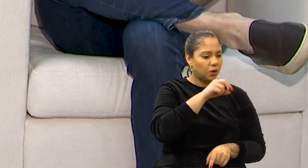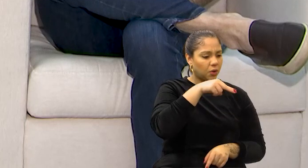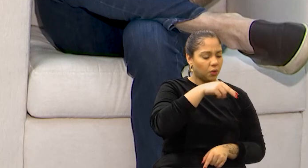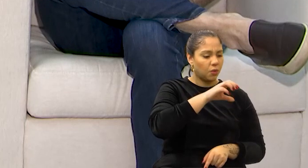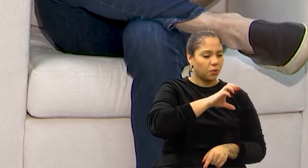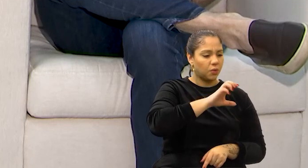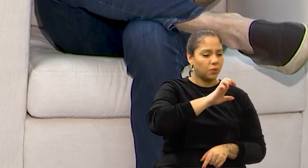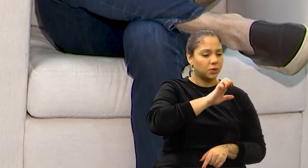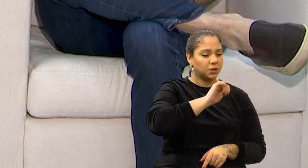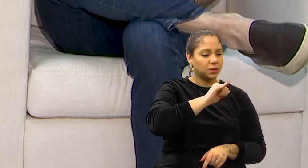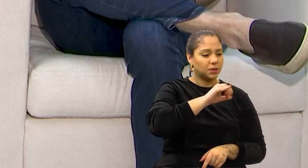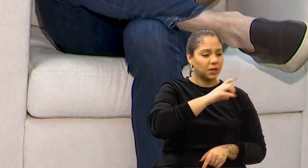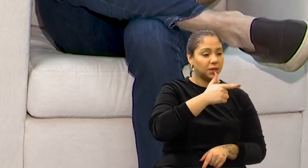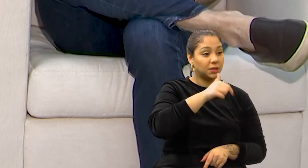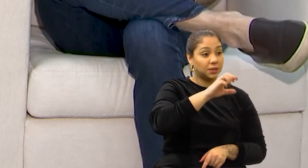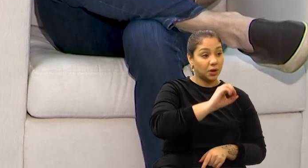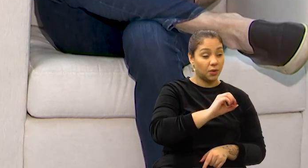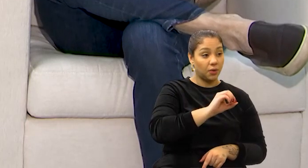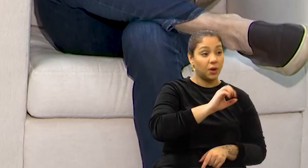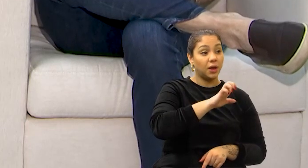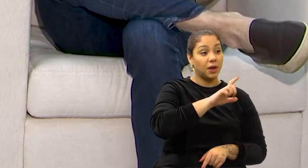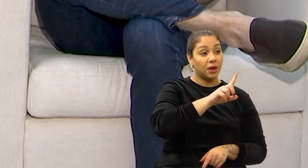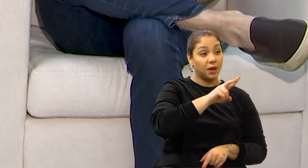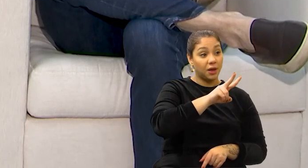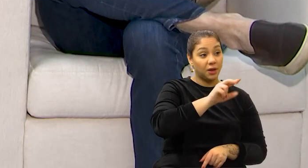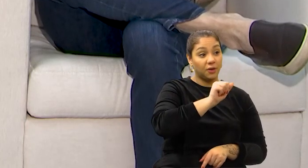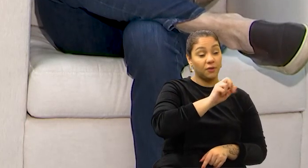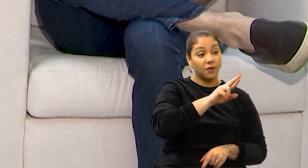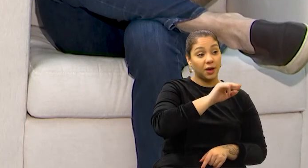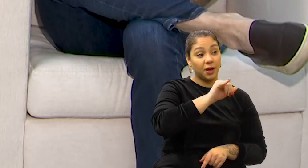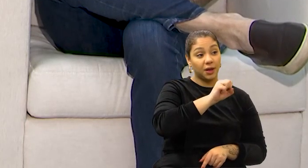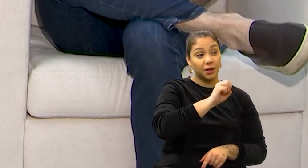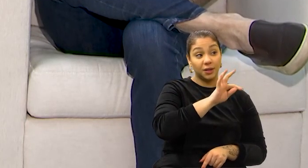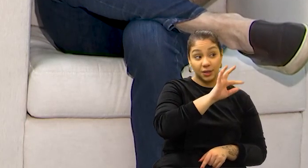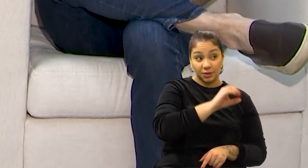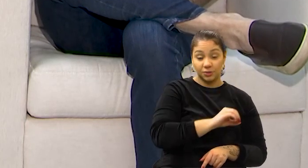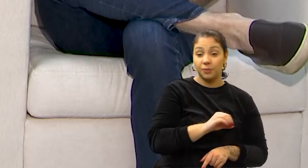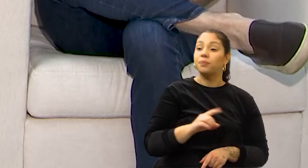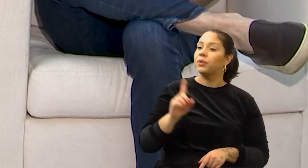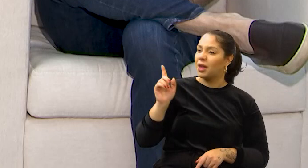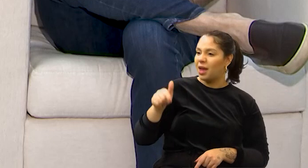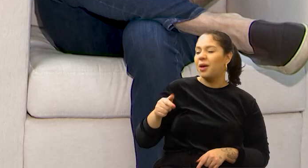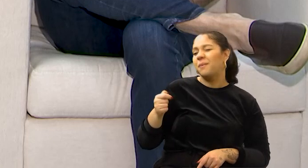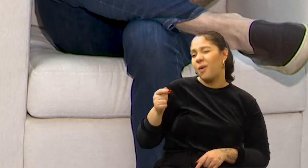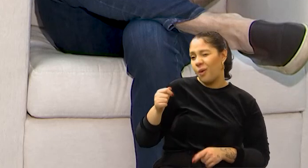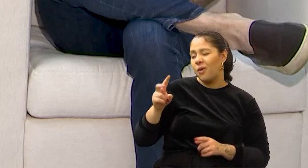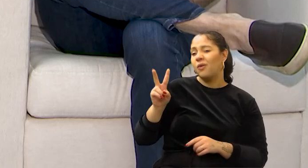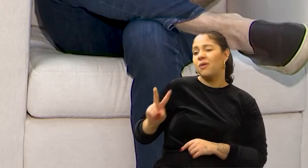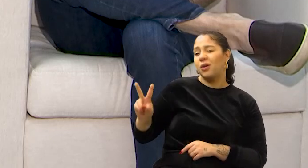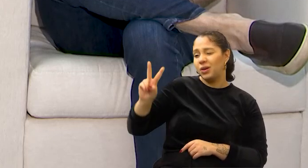então uma escritora importantíssima e pouco valorizada né dentro do Repertório